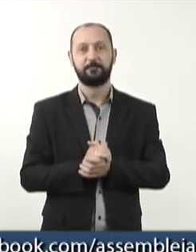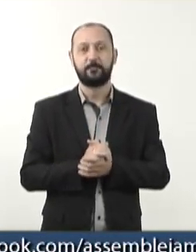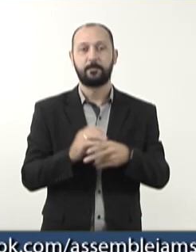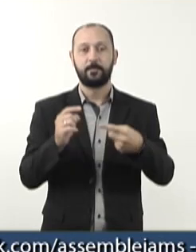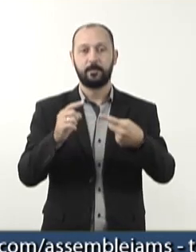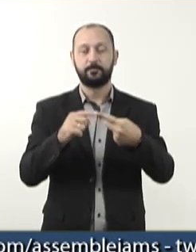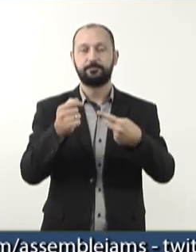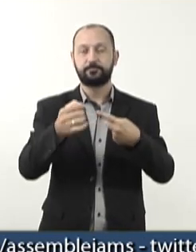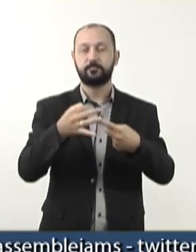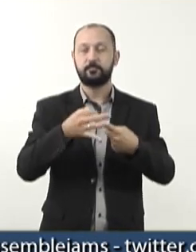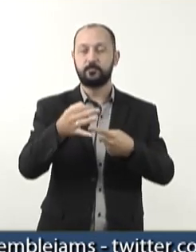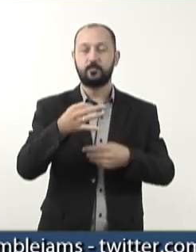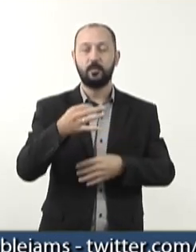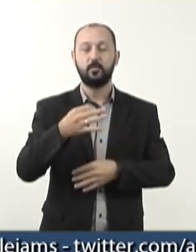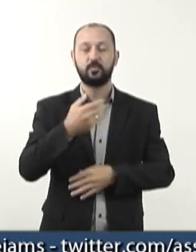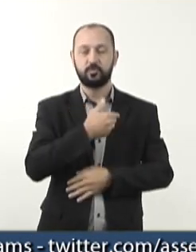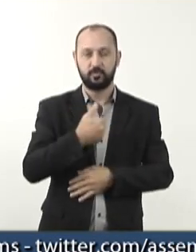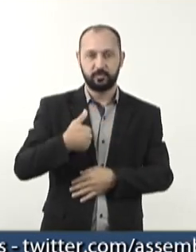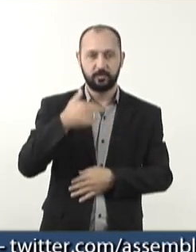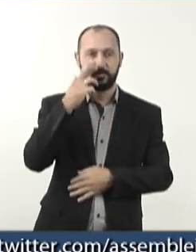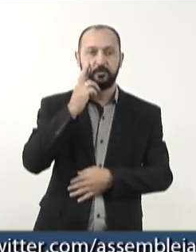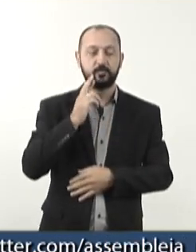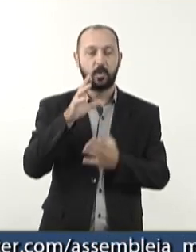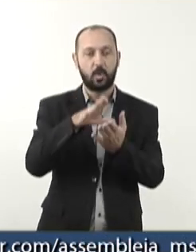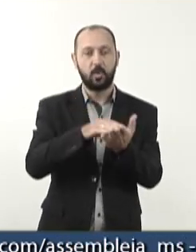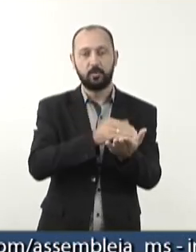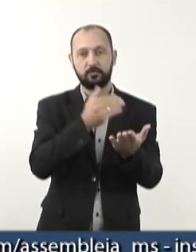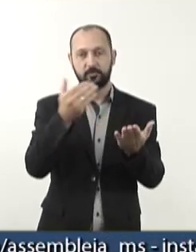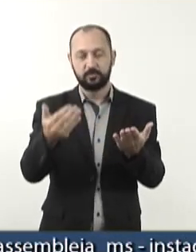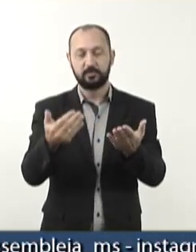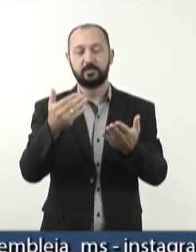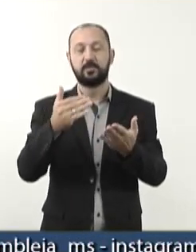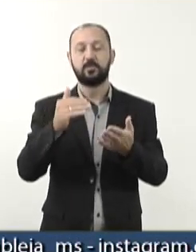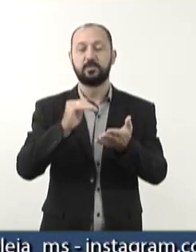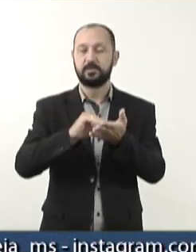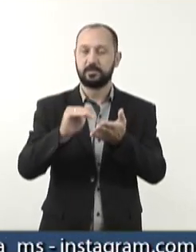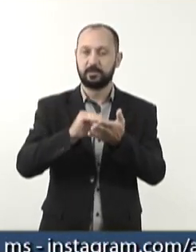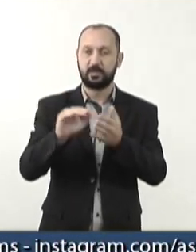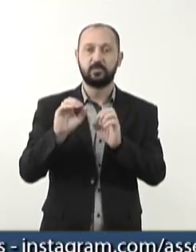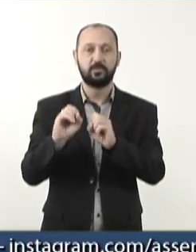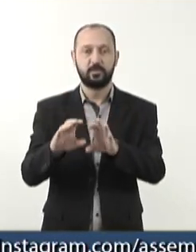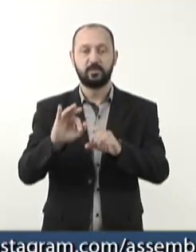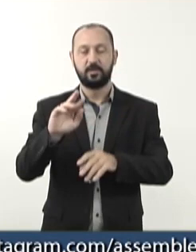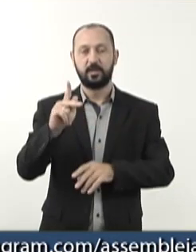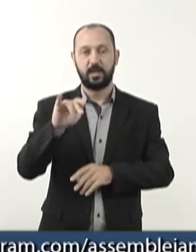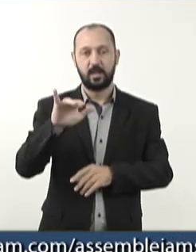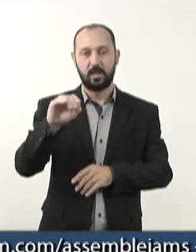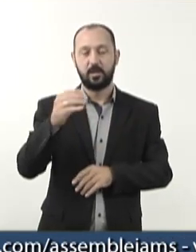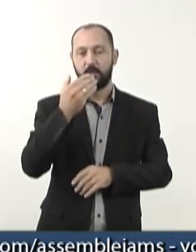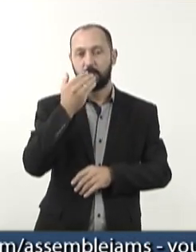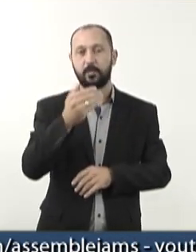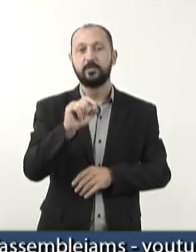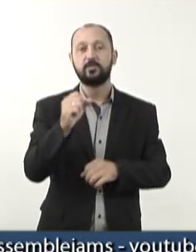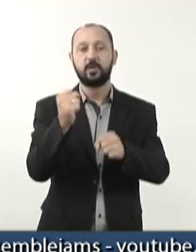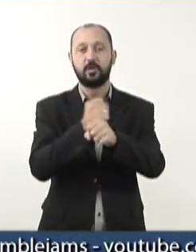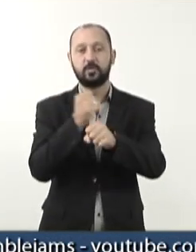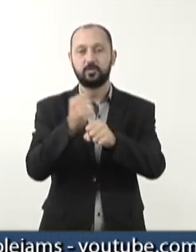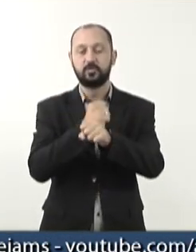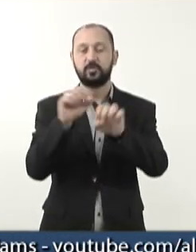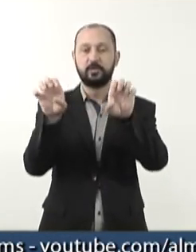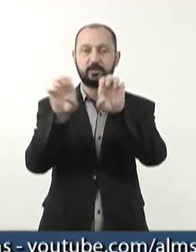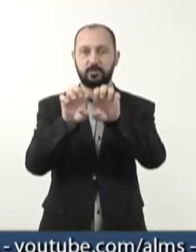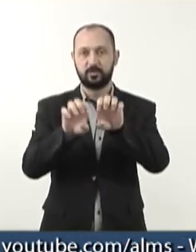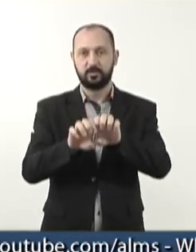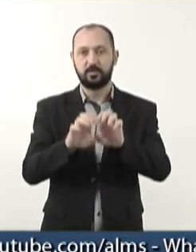Primeiro, para o nosso governador Eduardo Ridel, com cópia ao secretário de Estado de Educação, Hélio Queiroz Dias, solicitando a reforma